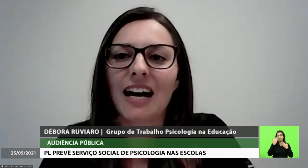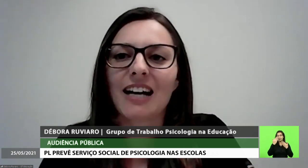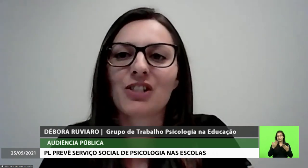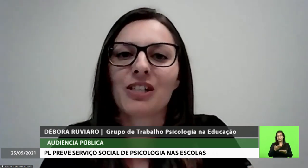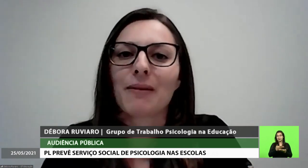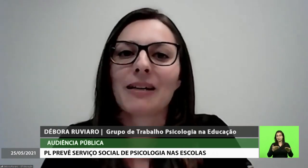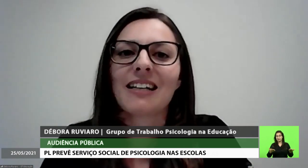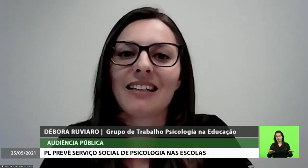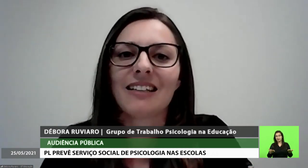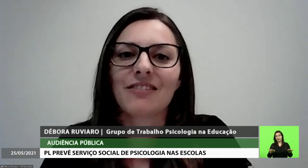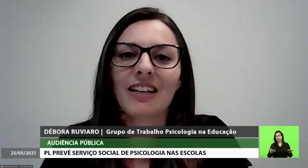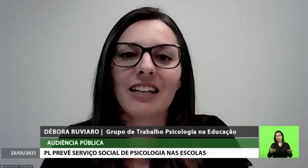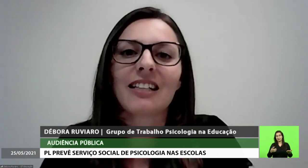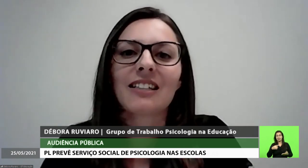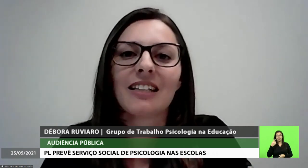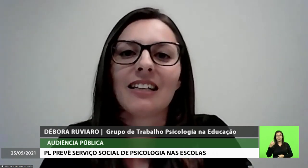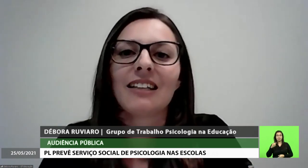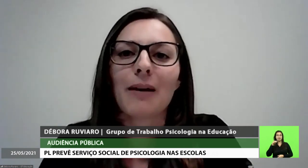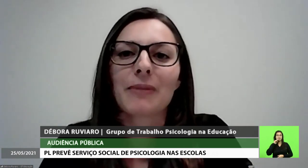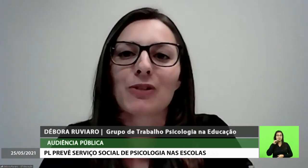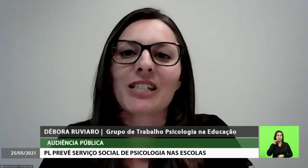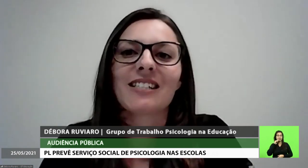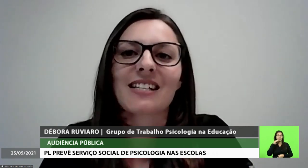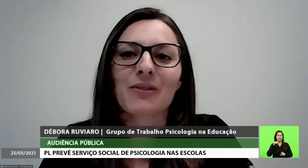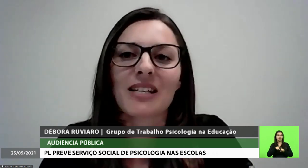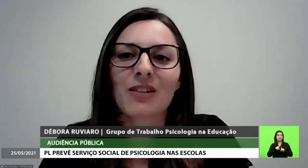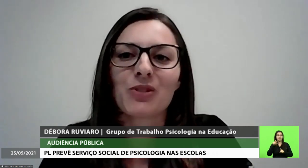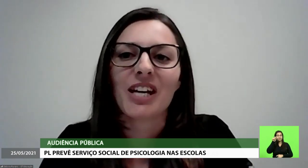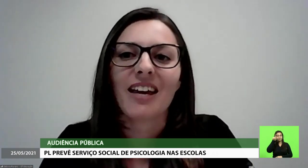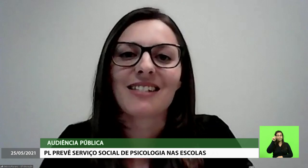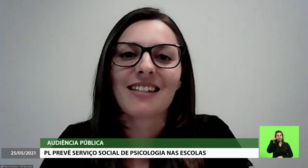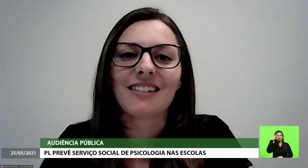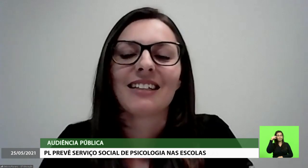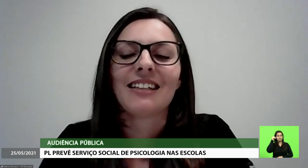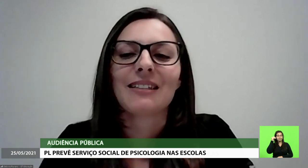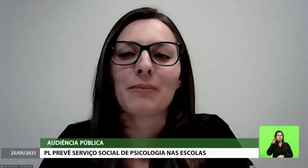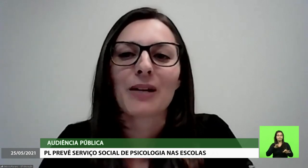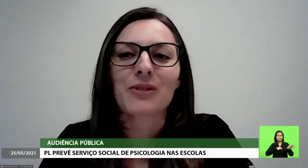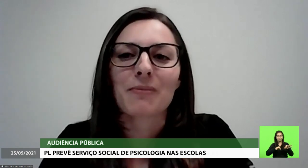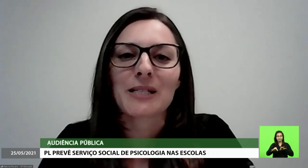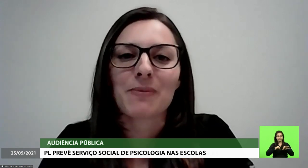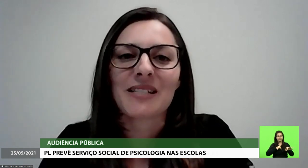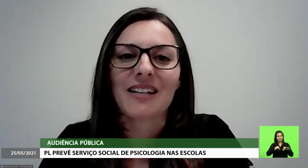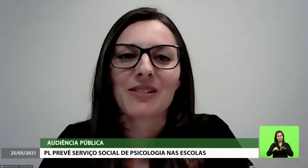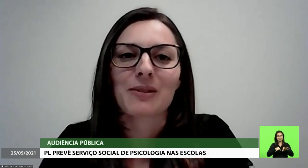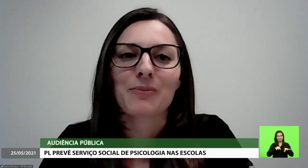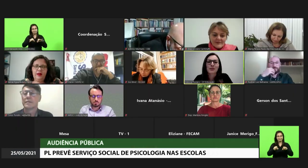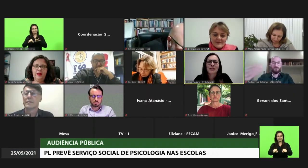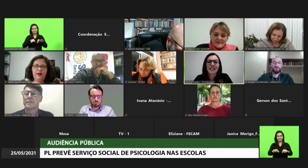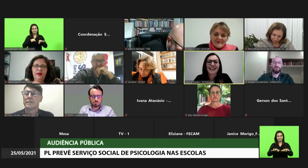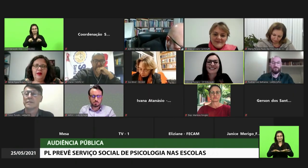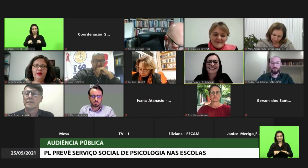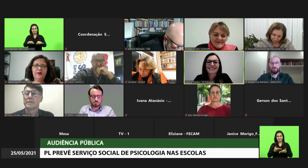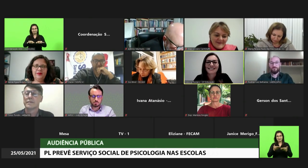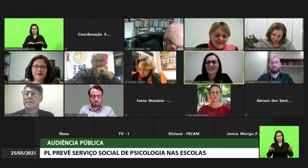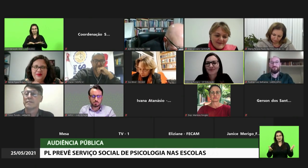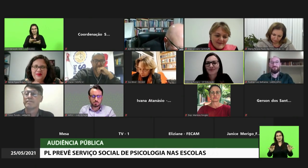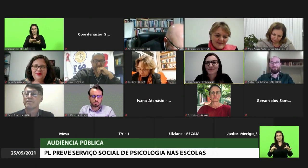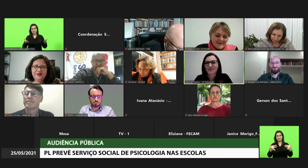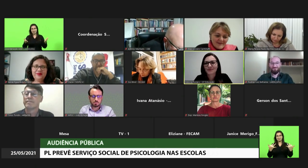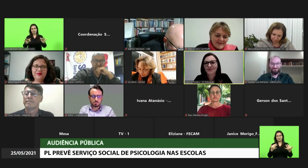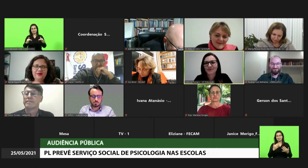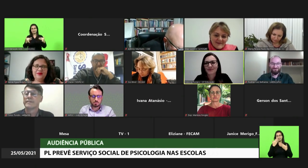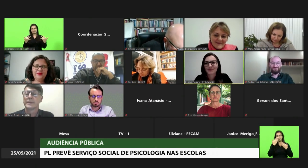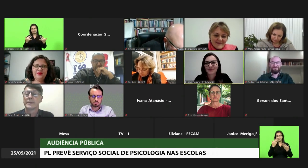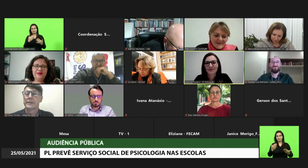Luciane Carminati e a Marlene Fengler, né, pela organização dessa audiência, e também aos demais presentes. Muito obrigada.